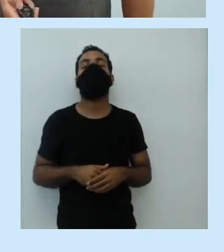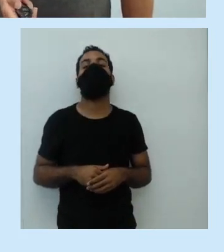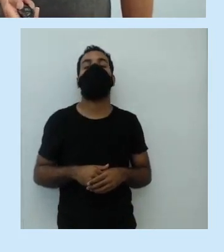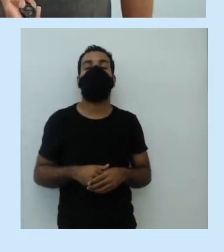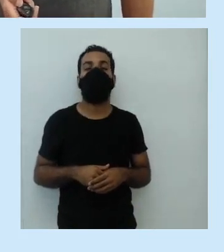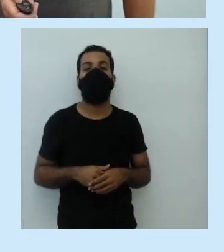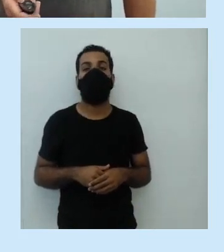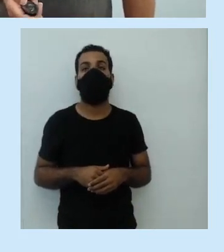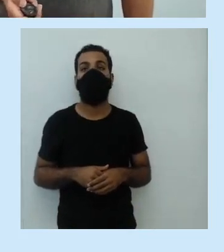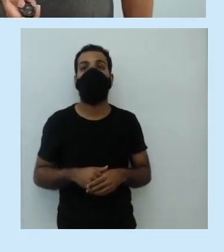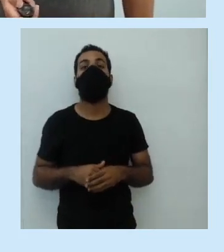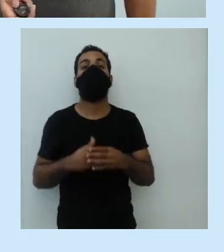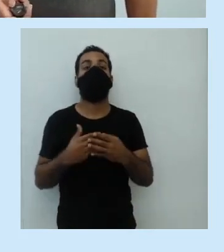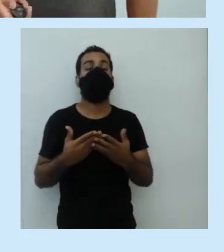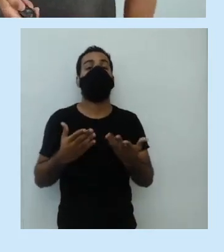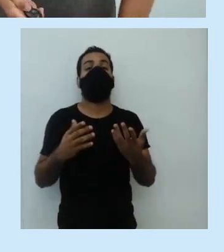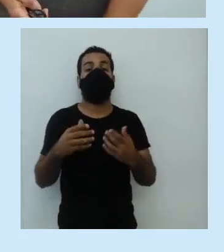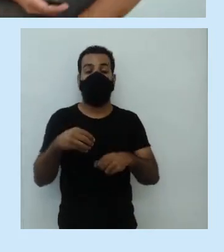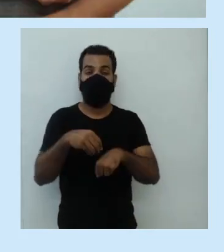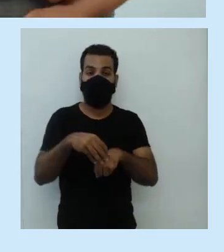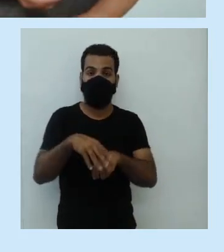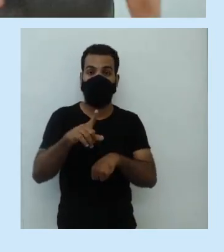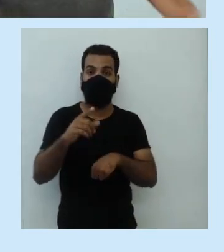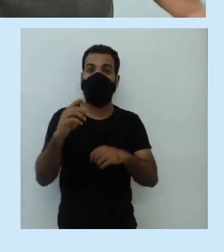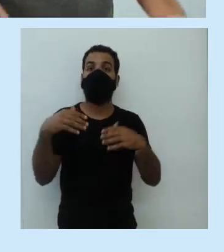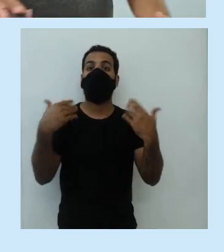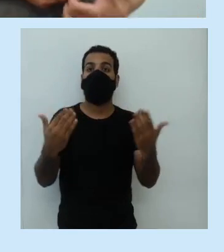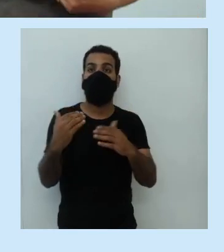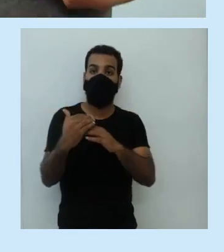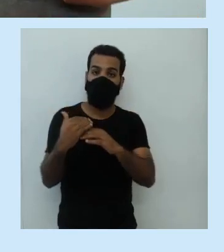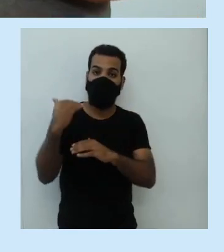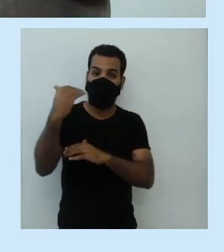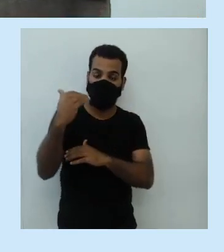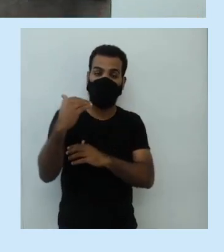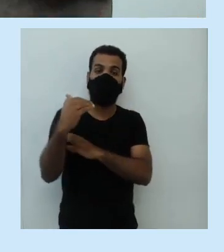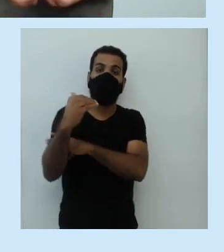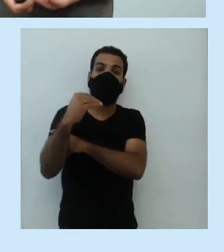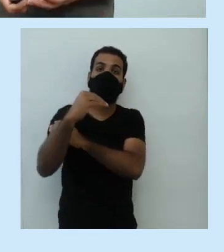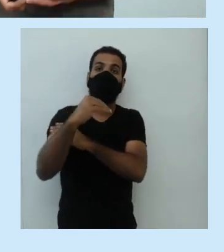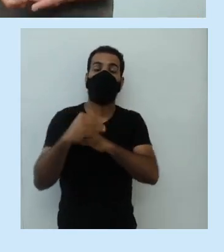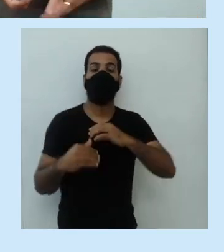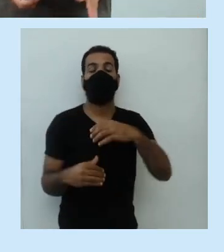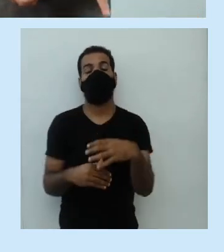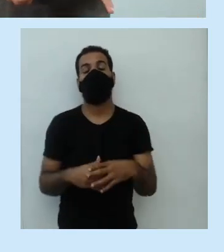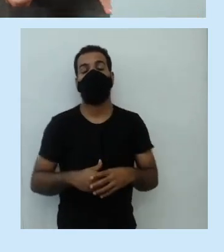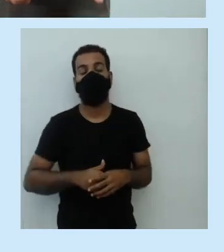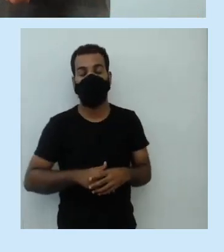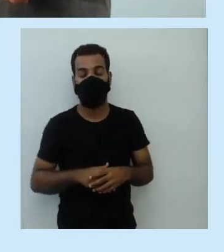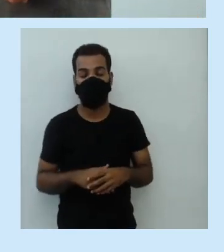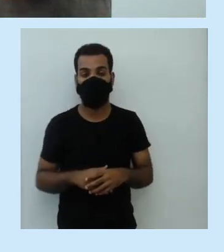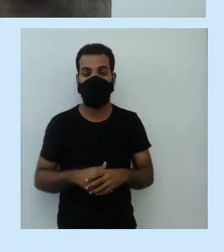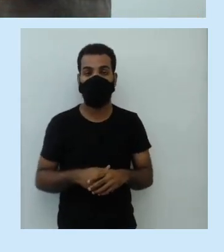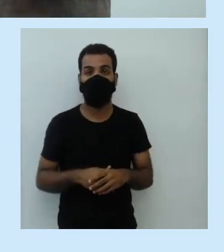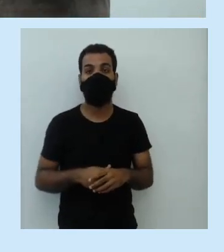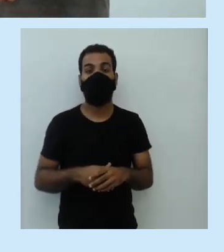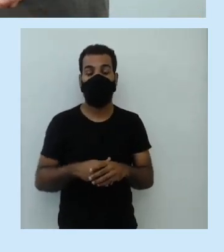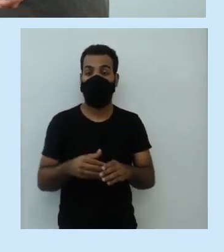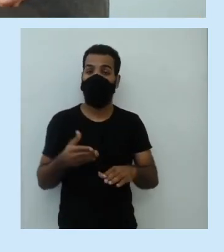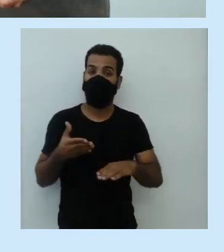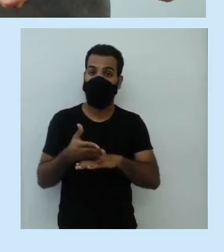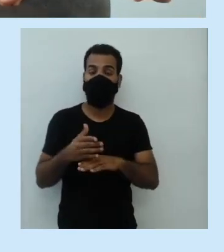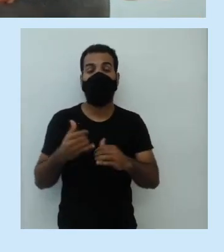necessidades rápidas de se atualizar. Então o adulto ele navega, mas o adulto ele navega para obter